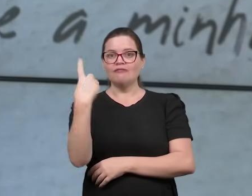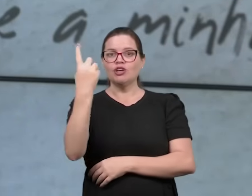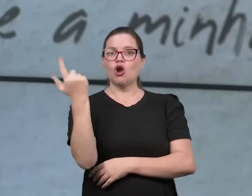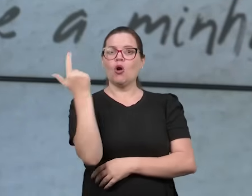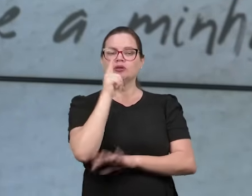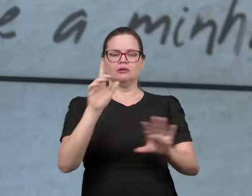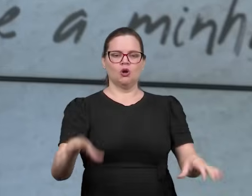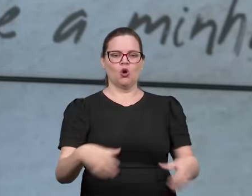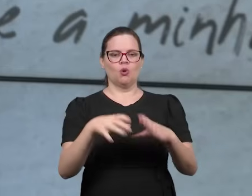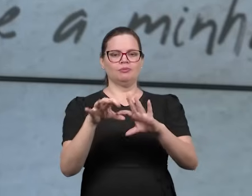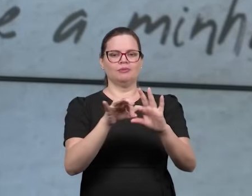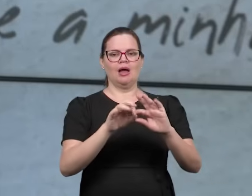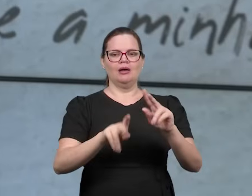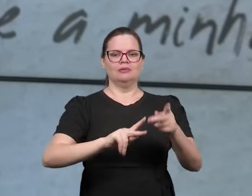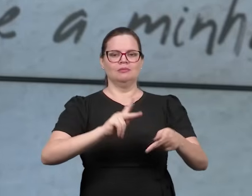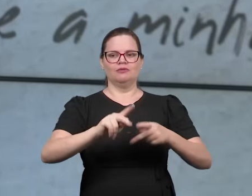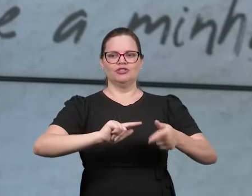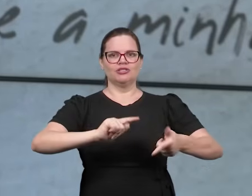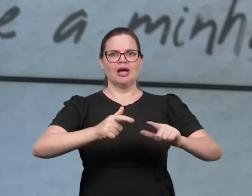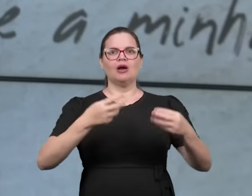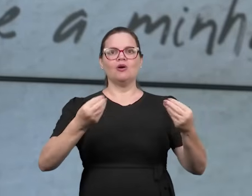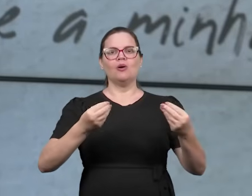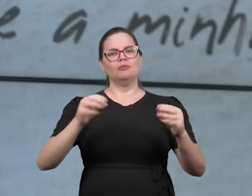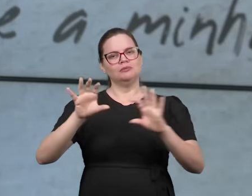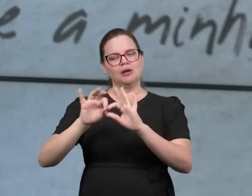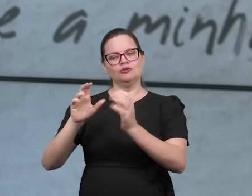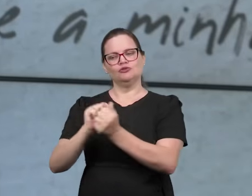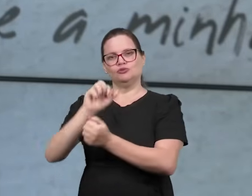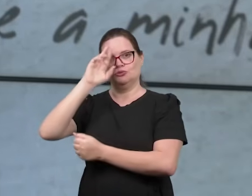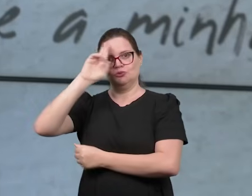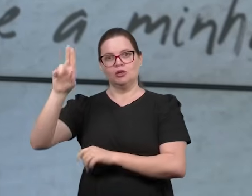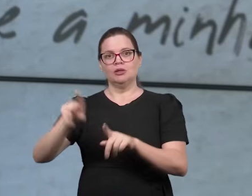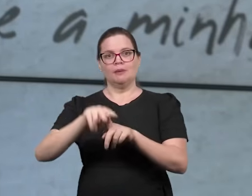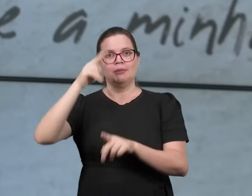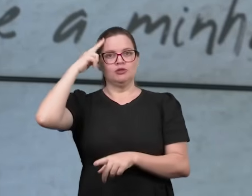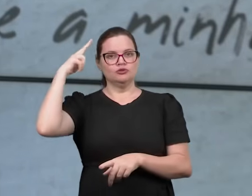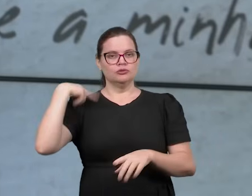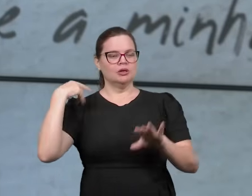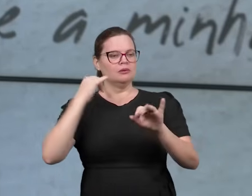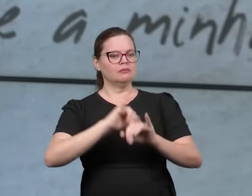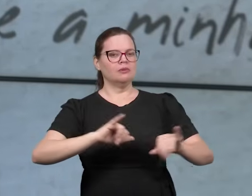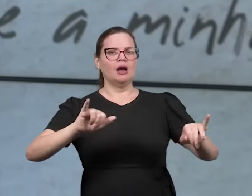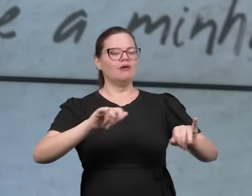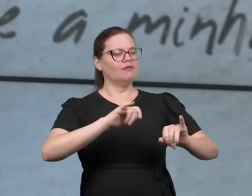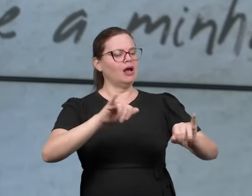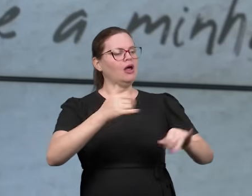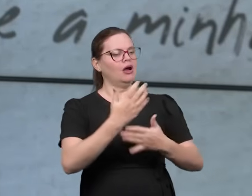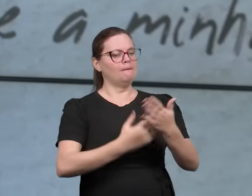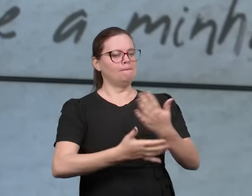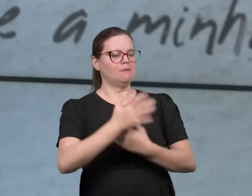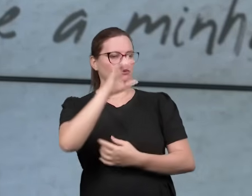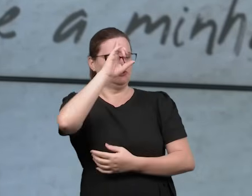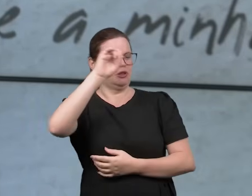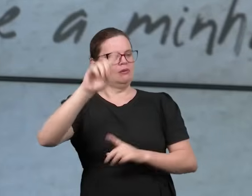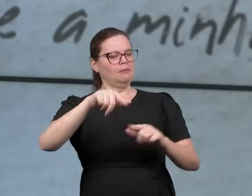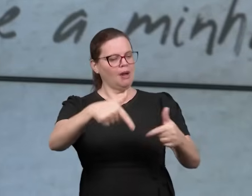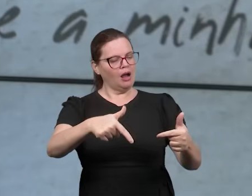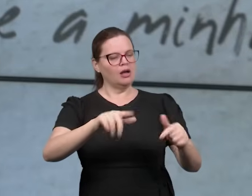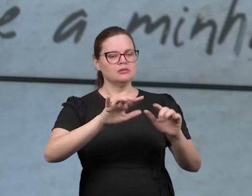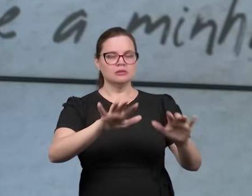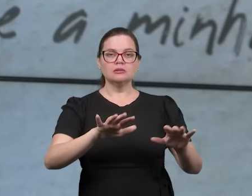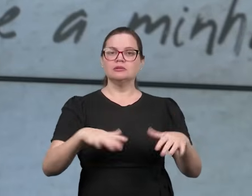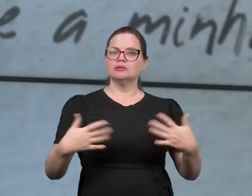Israel no Senhor, né? Você vê José dar um testemunho de tudo o que aconteceu, foi a mão do Senhor. Então, esse